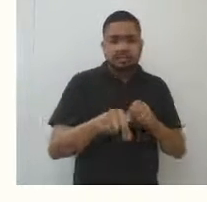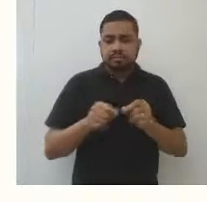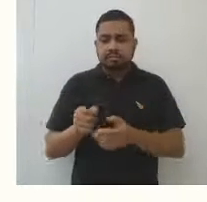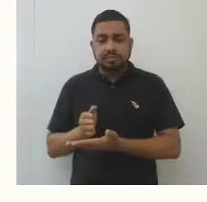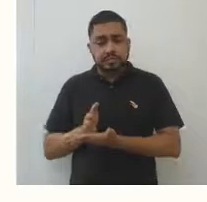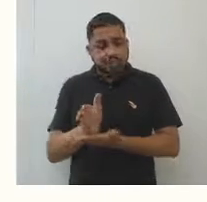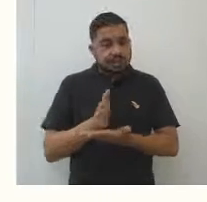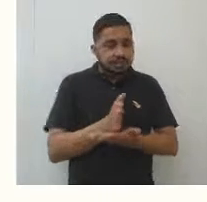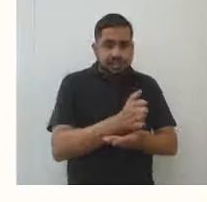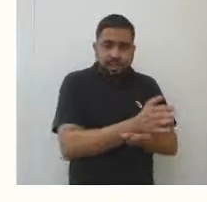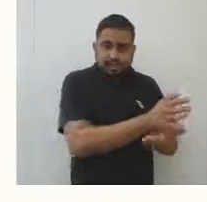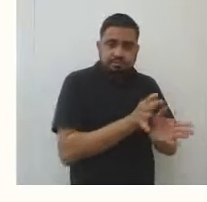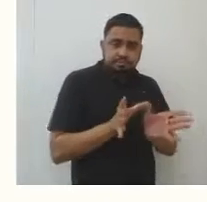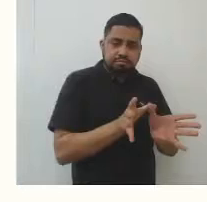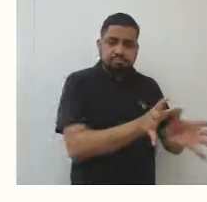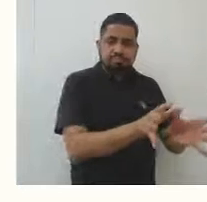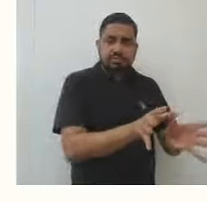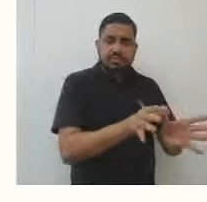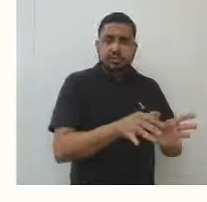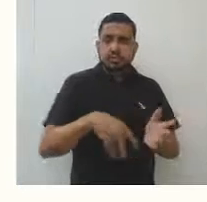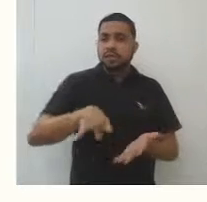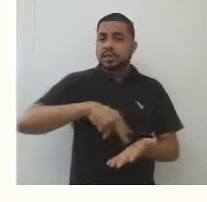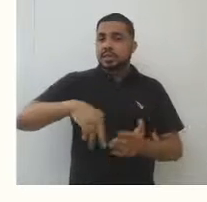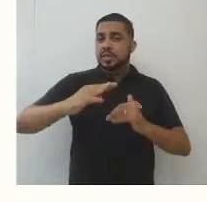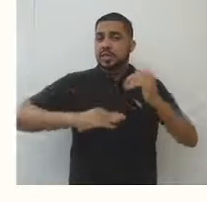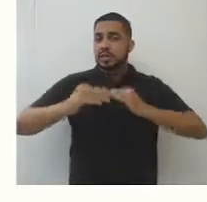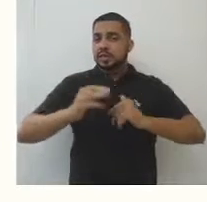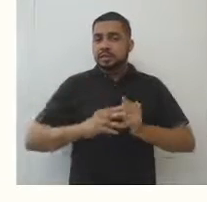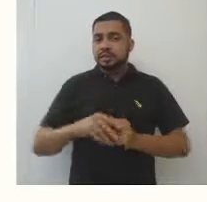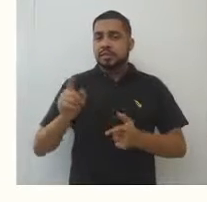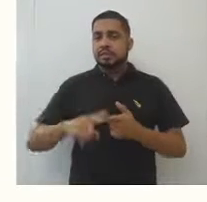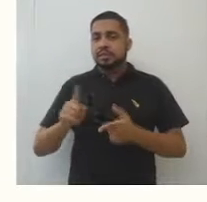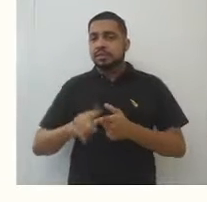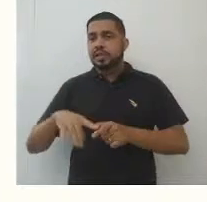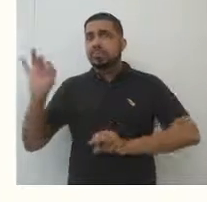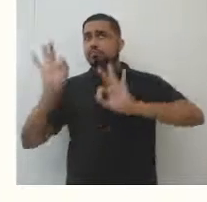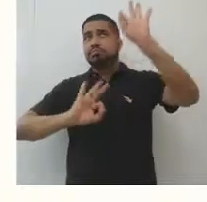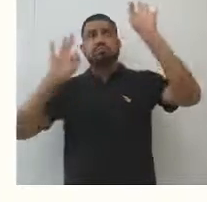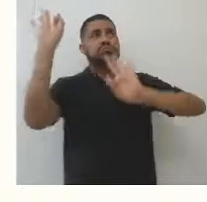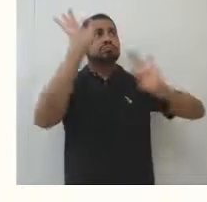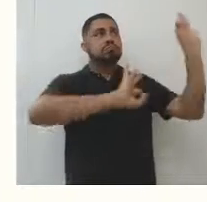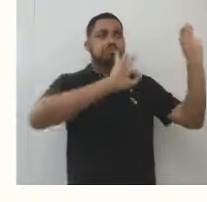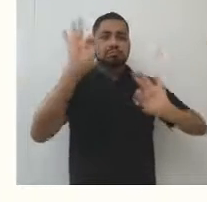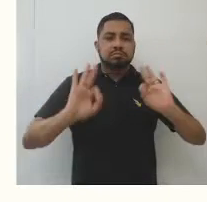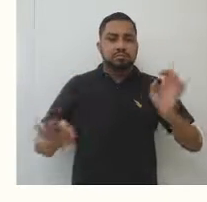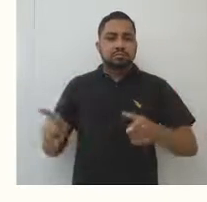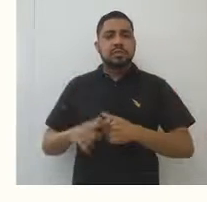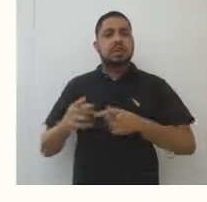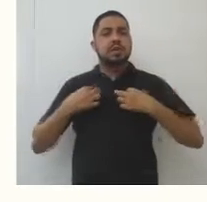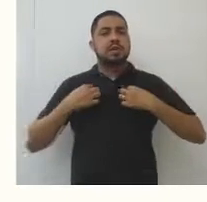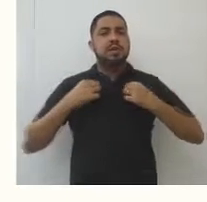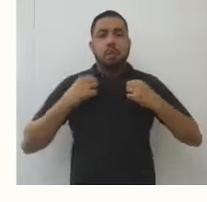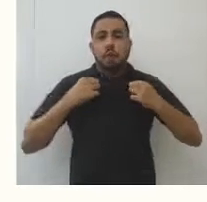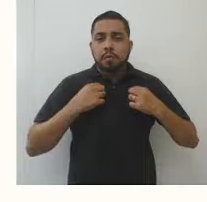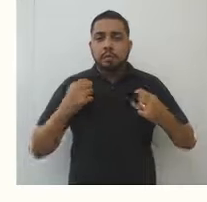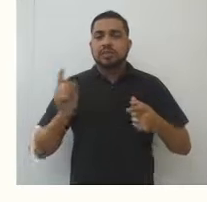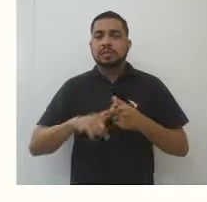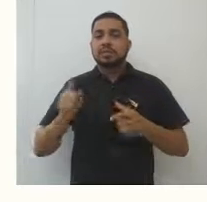os dançarinos. Ele também define a cenografia, os figurinos e